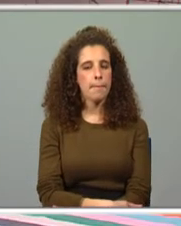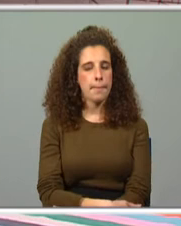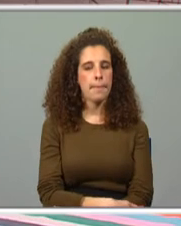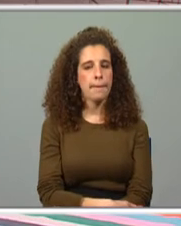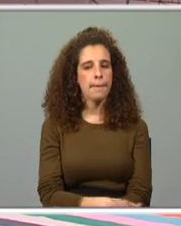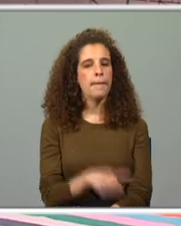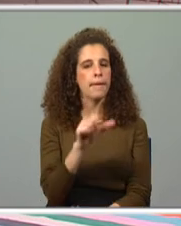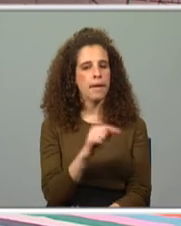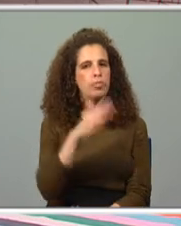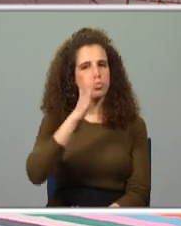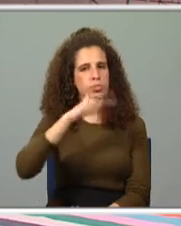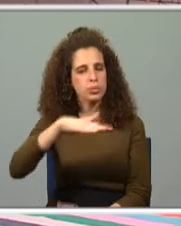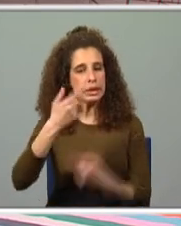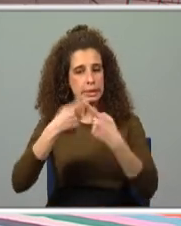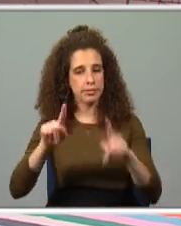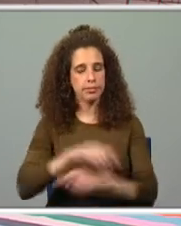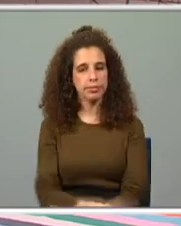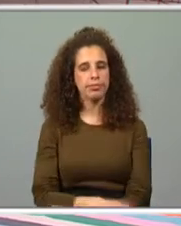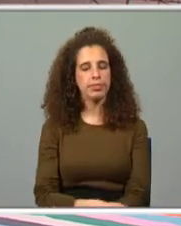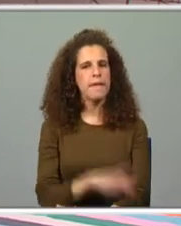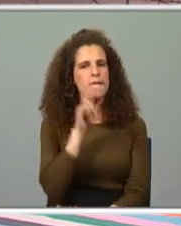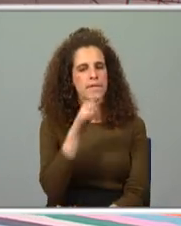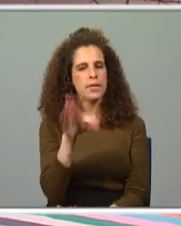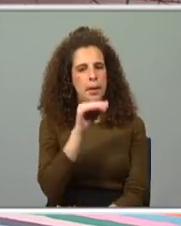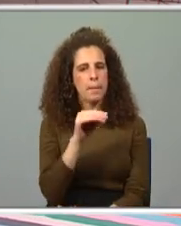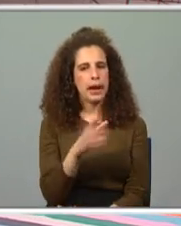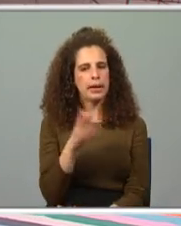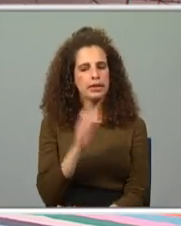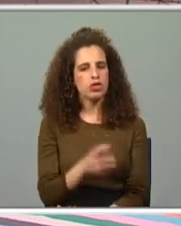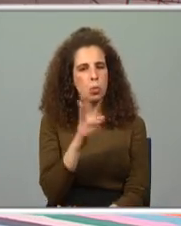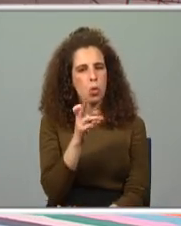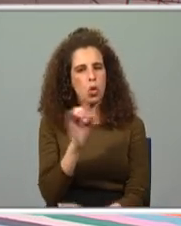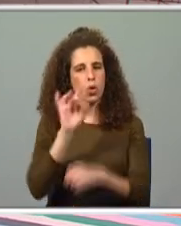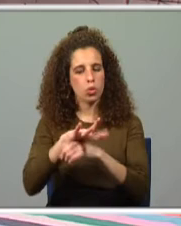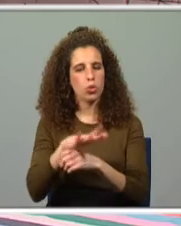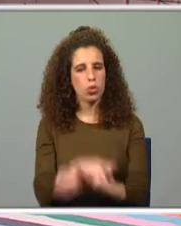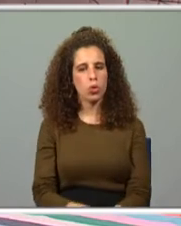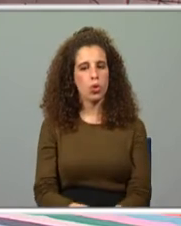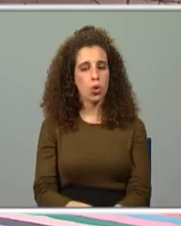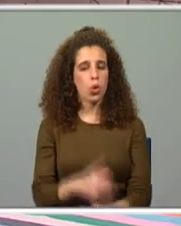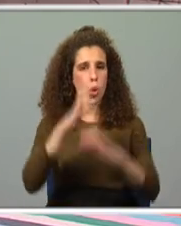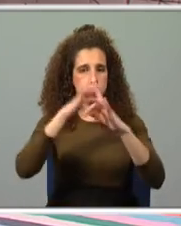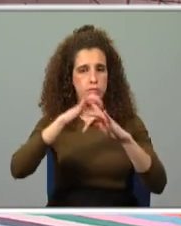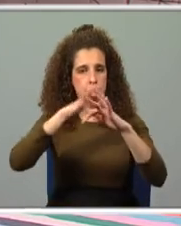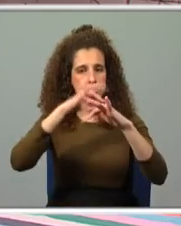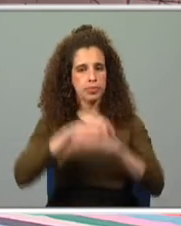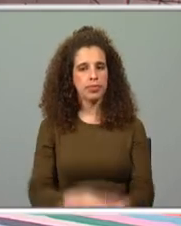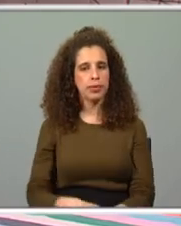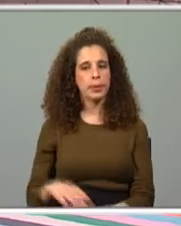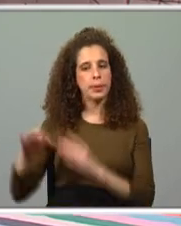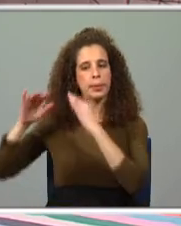Clarinete tem um timbre já totalmente diferente e vê-se que é mais amadeirado, mais quente do que, por exemplo, o trompete. Flauta